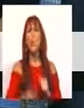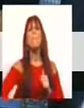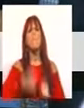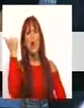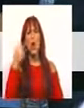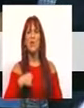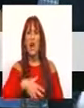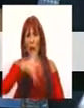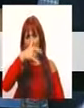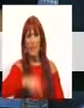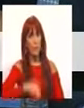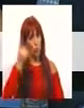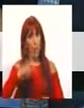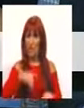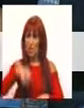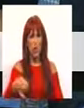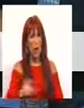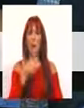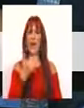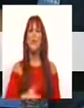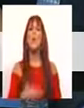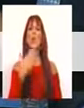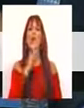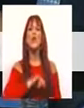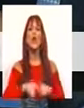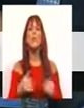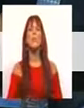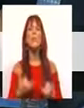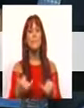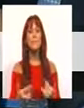mas lamentavelmente não o fez hoje. Muito obrigado. Muito obrigado, Sr. Deputado. Sr. Deputado.